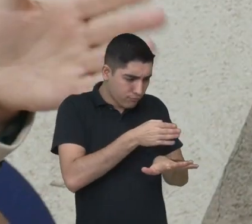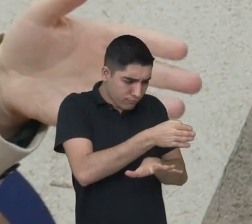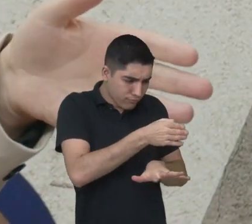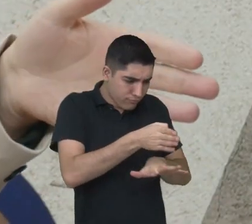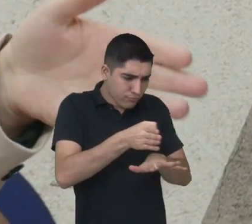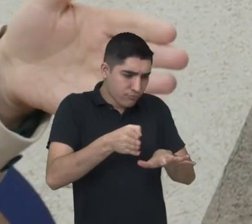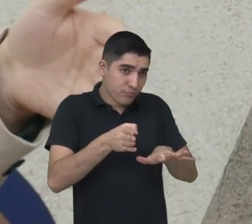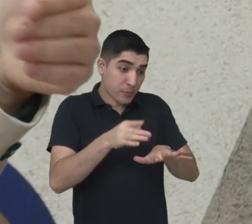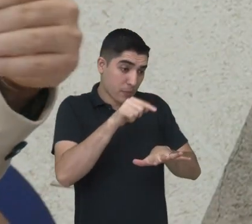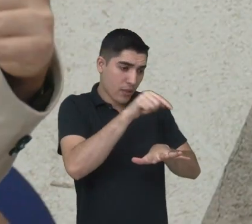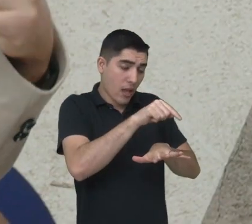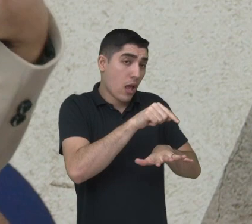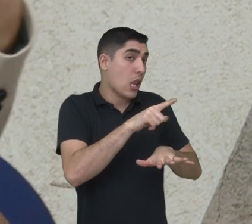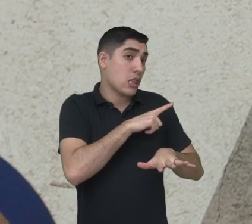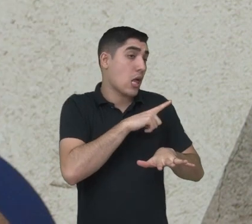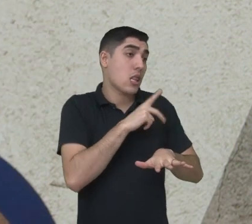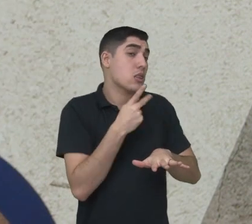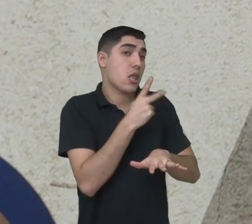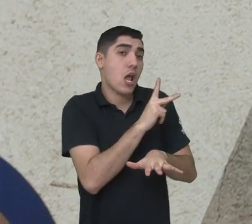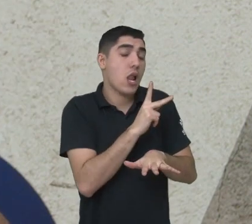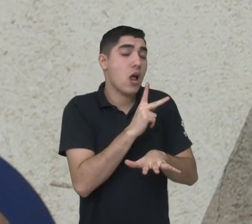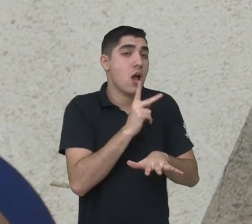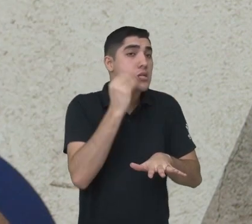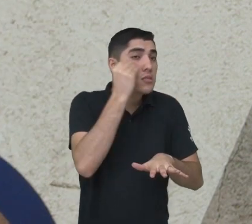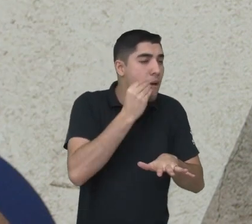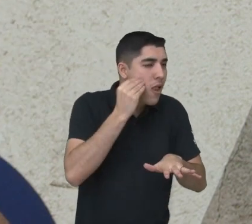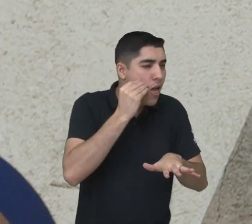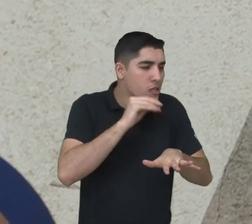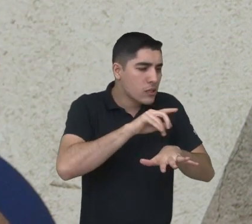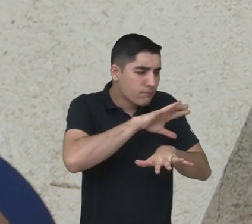vários segmentos dentro, né, dentro da sua jornada, né? Então,